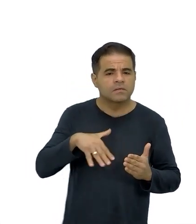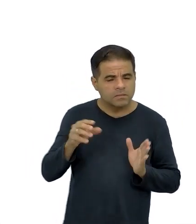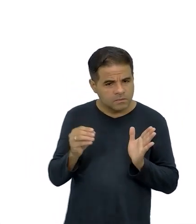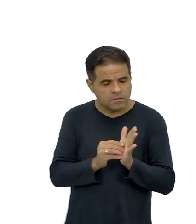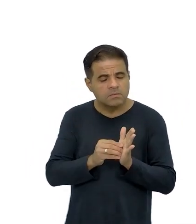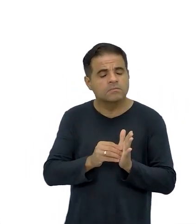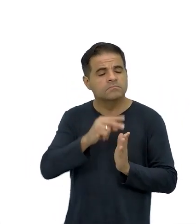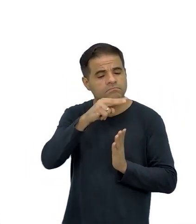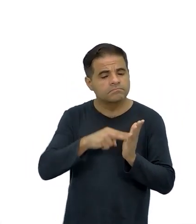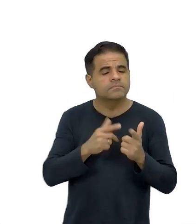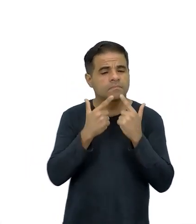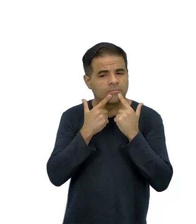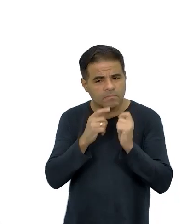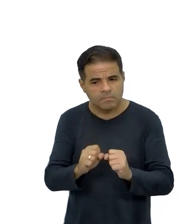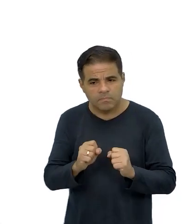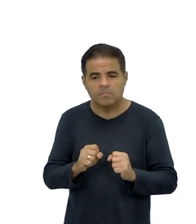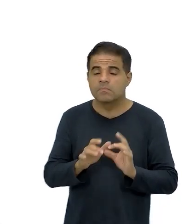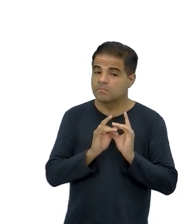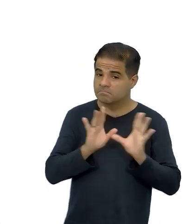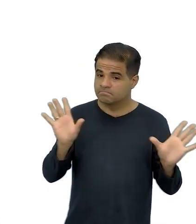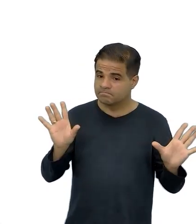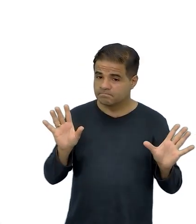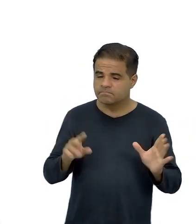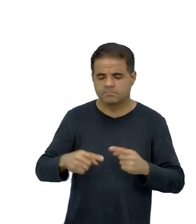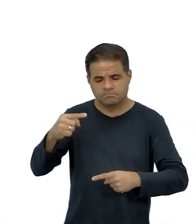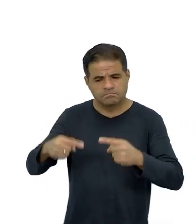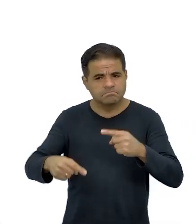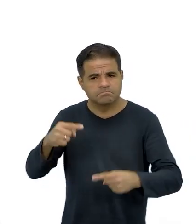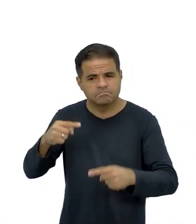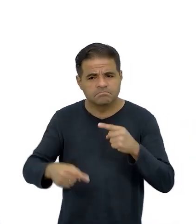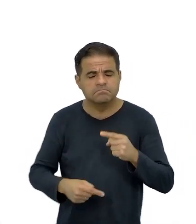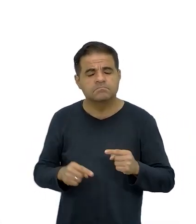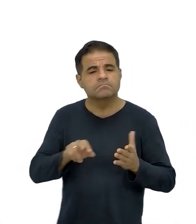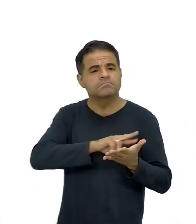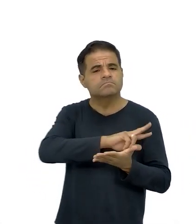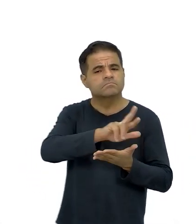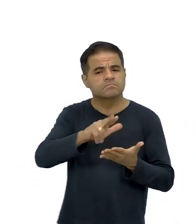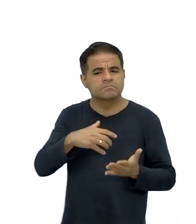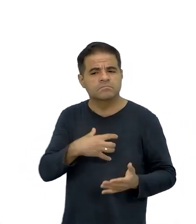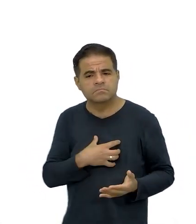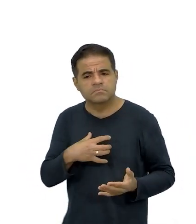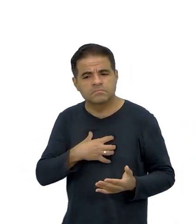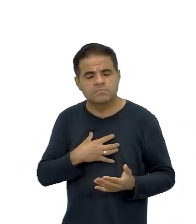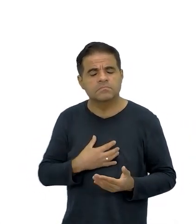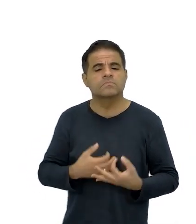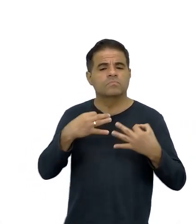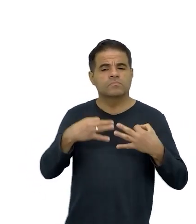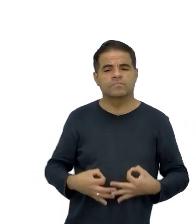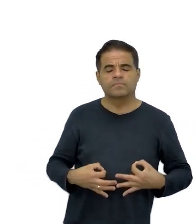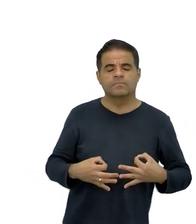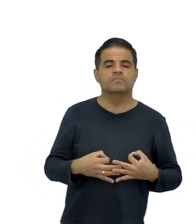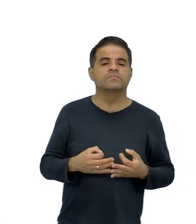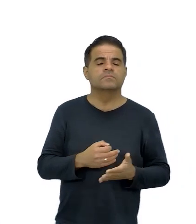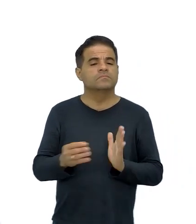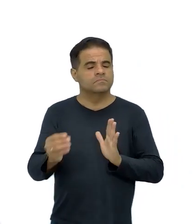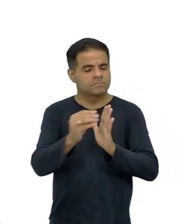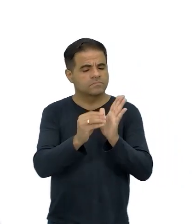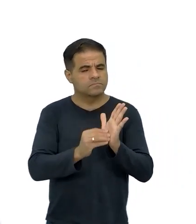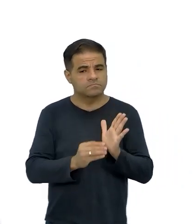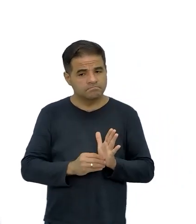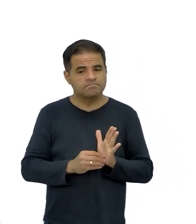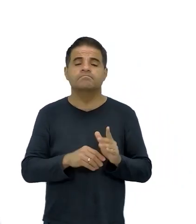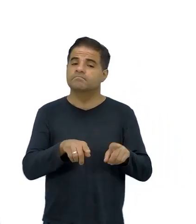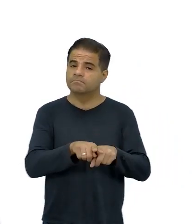está na lenda originalmente, permitindo assim uma discussão sobre diferentes formas corretas, né, de pontuar e